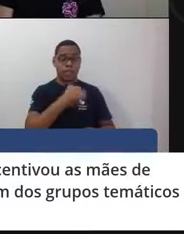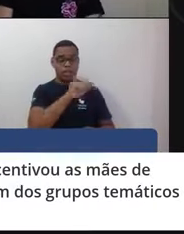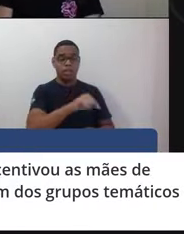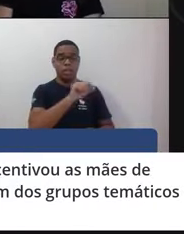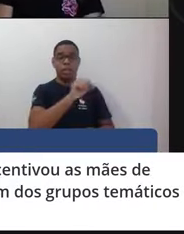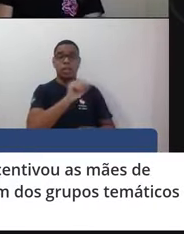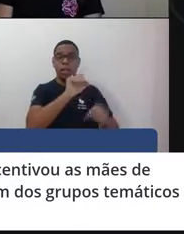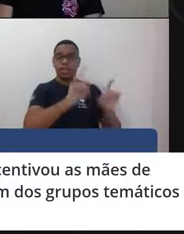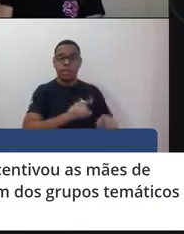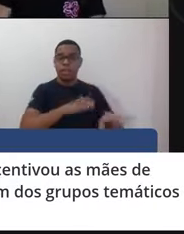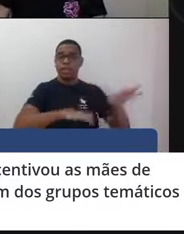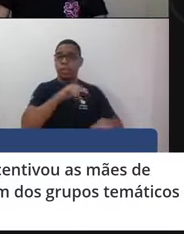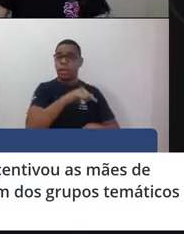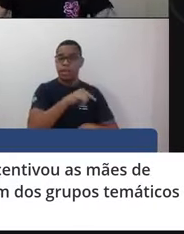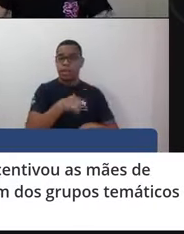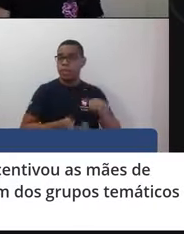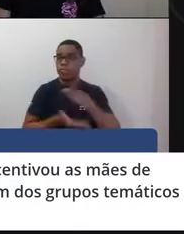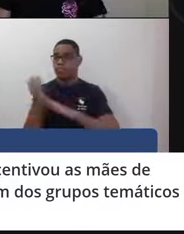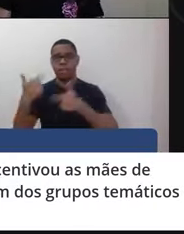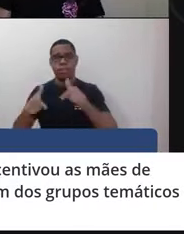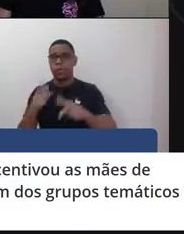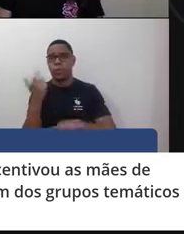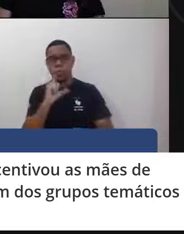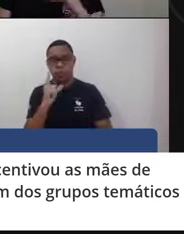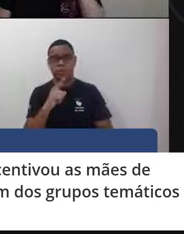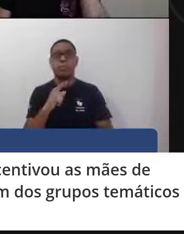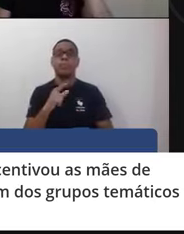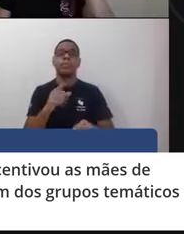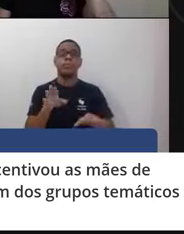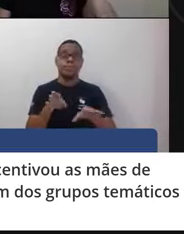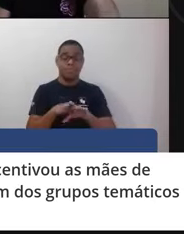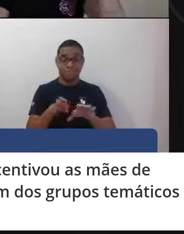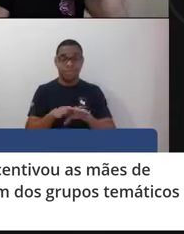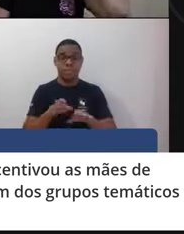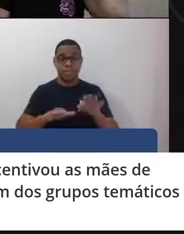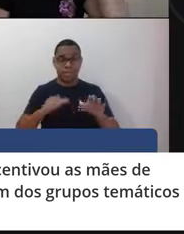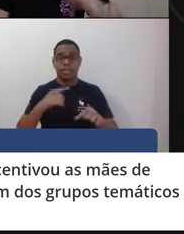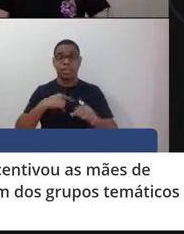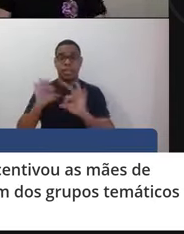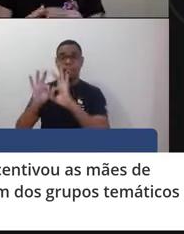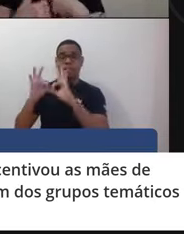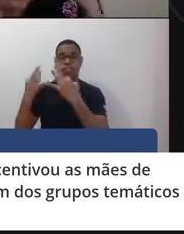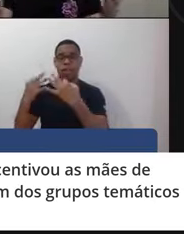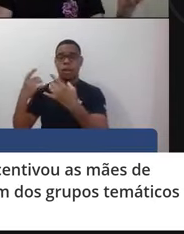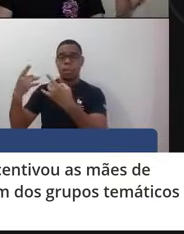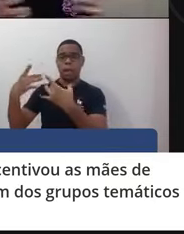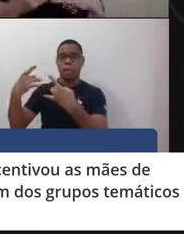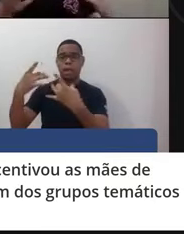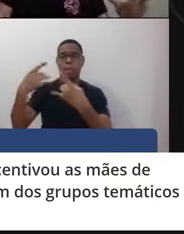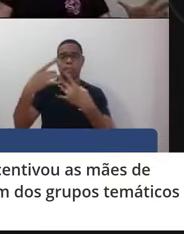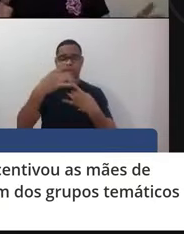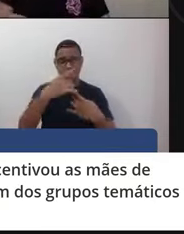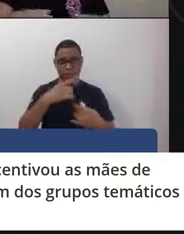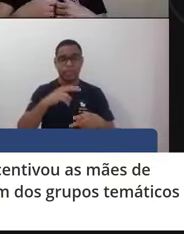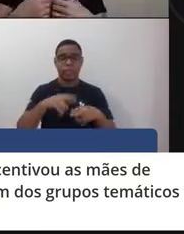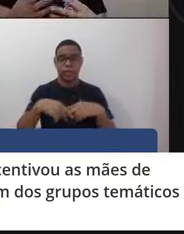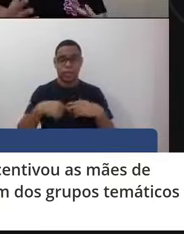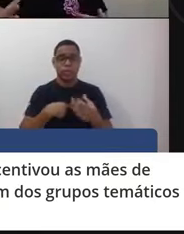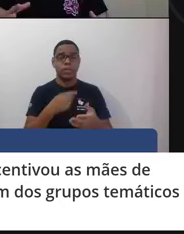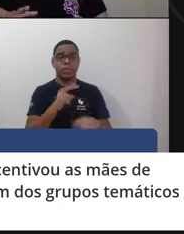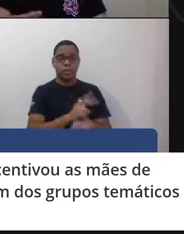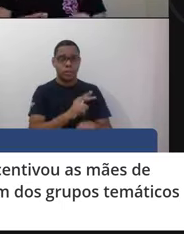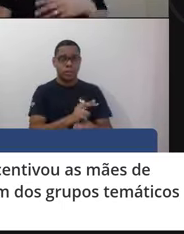sua filha. Muitas vezes elas acabam sendo abandonadas pela própria família, porque é obrigação dela correr atrás